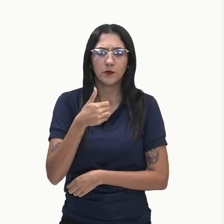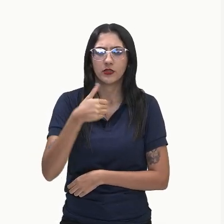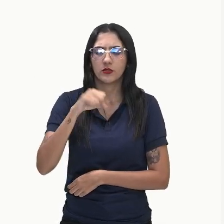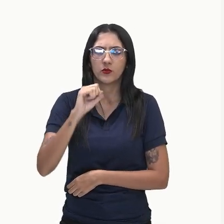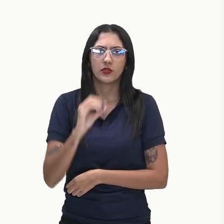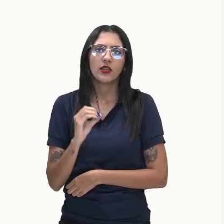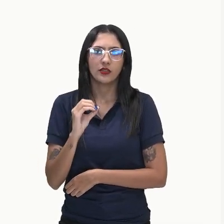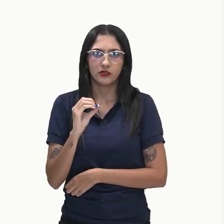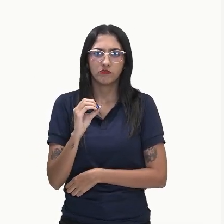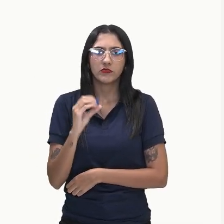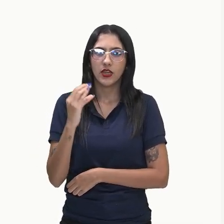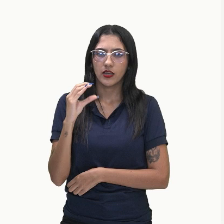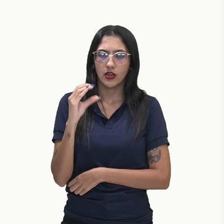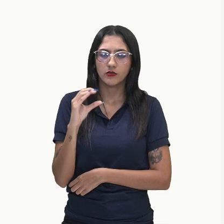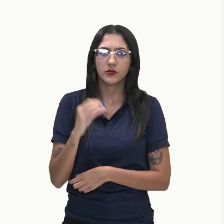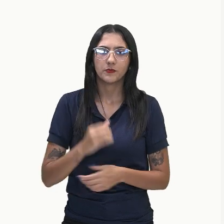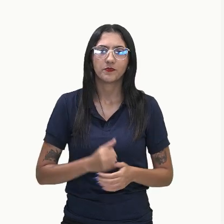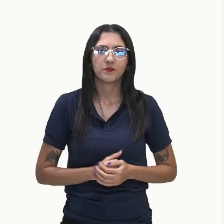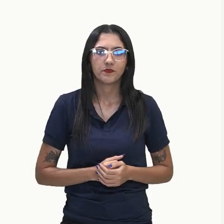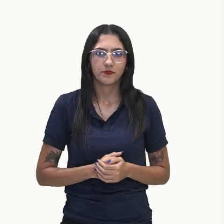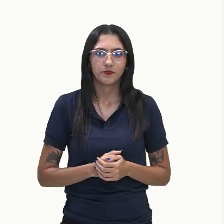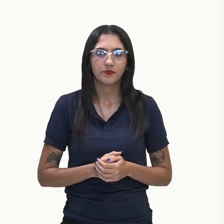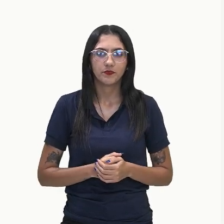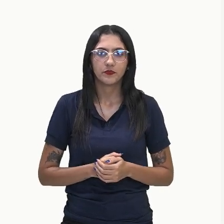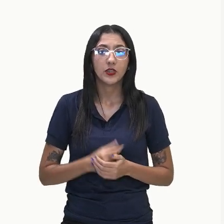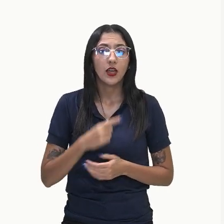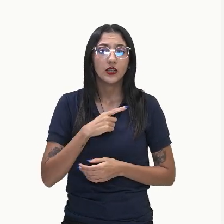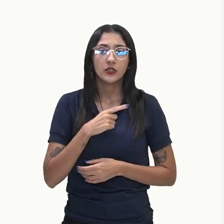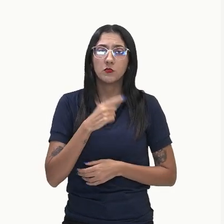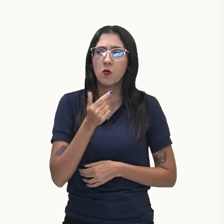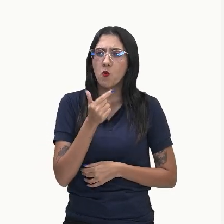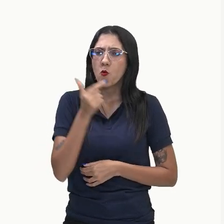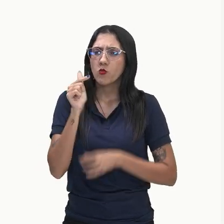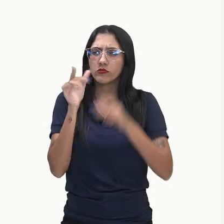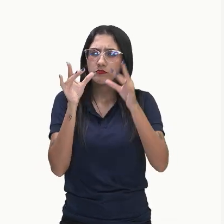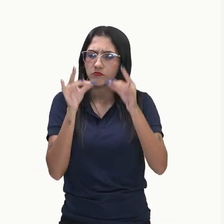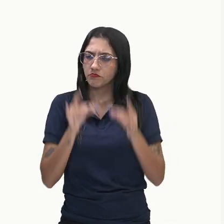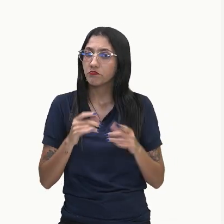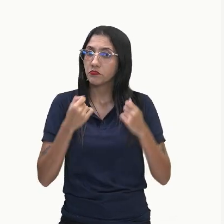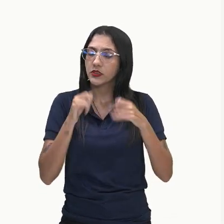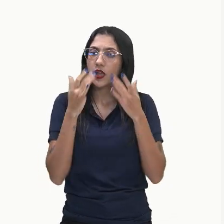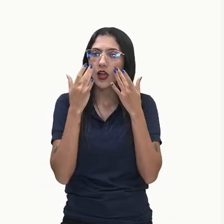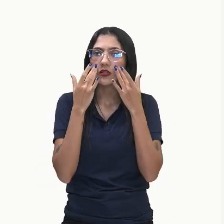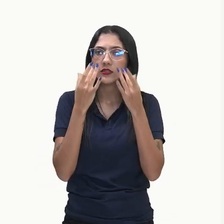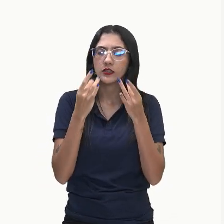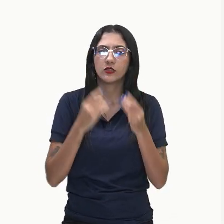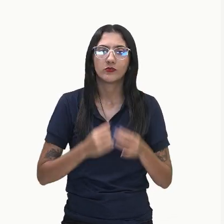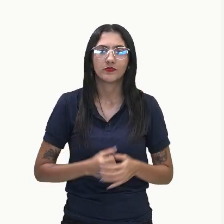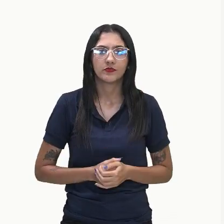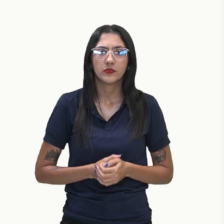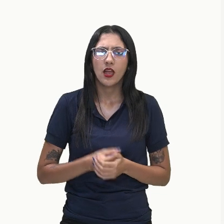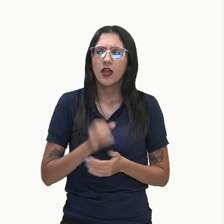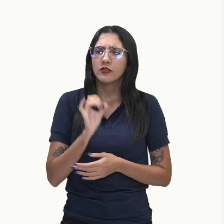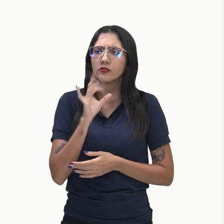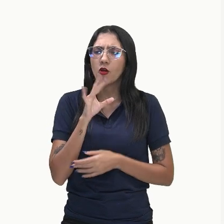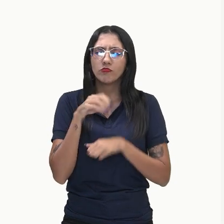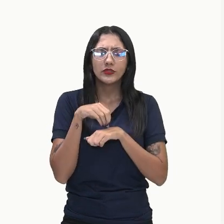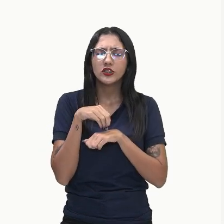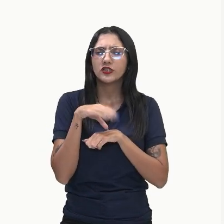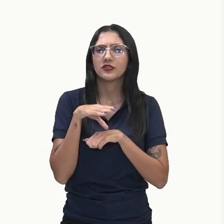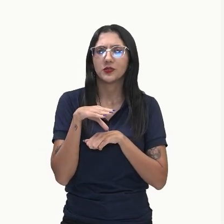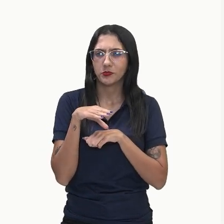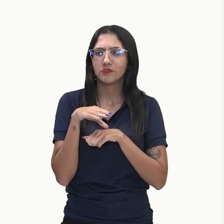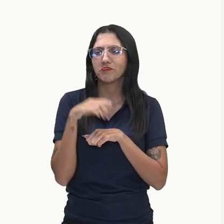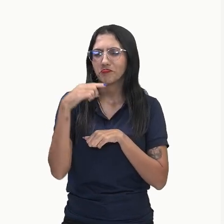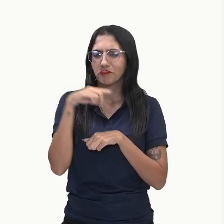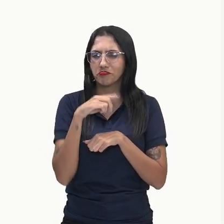180 graus. E tem mais algo aí que eu vou chamar a atenção dos senhores, tá? É só ali para uma dica,